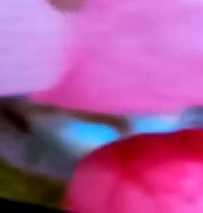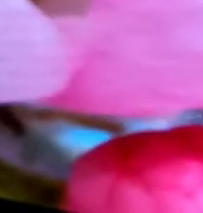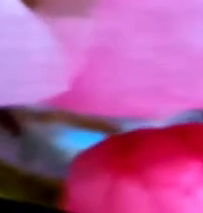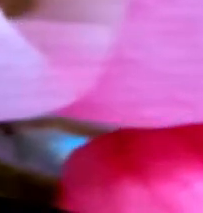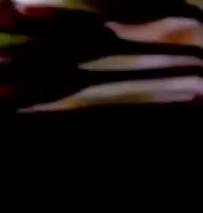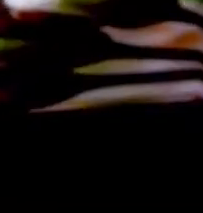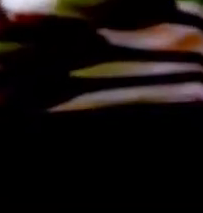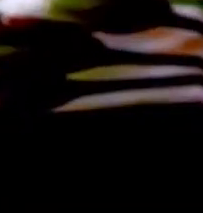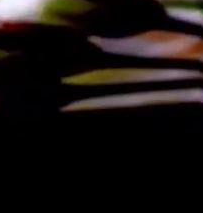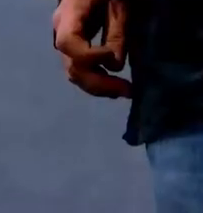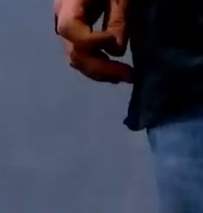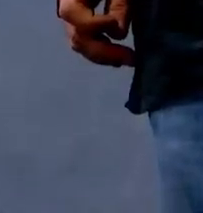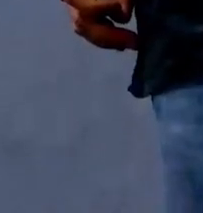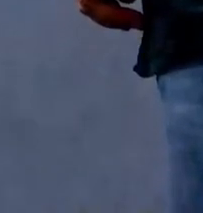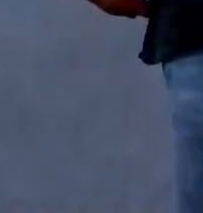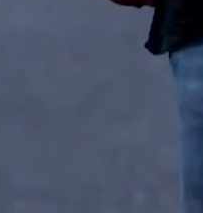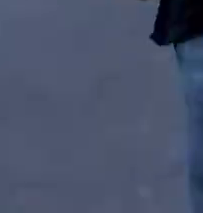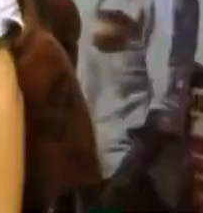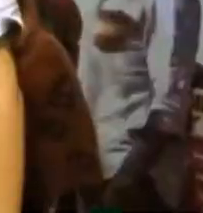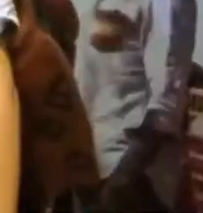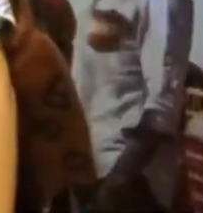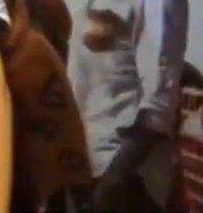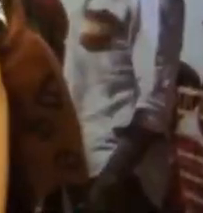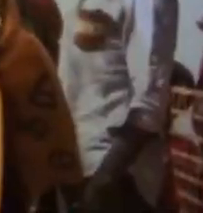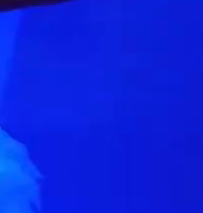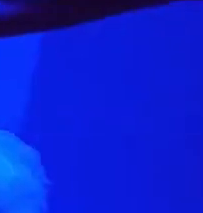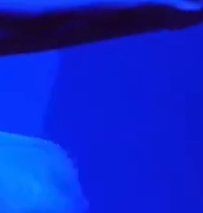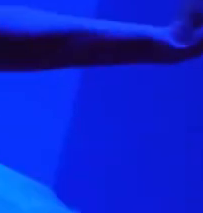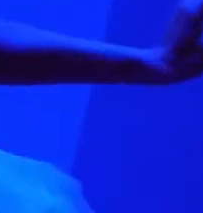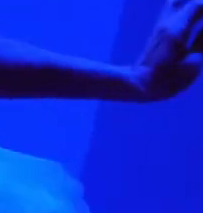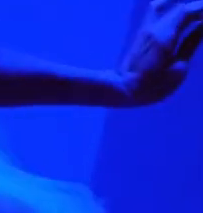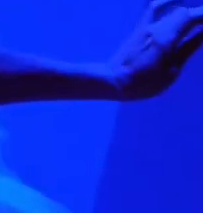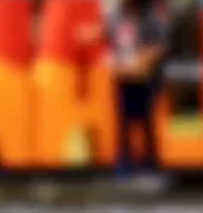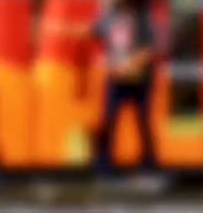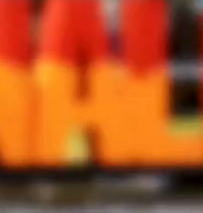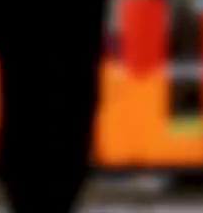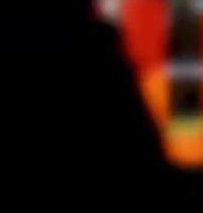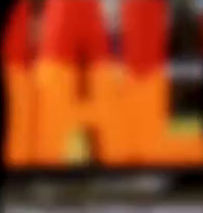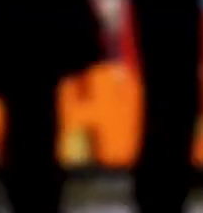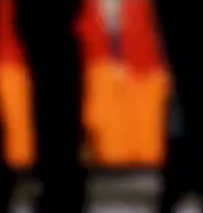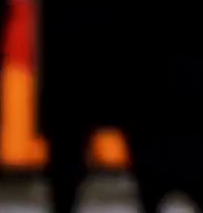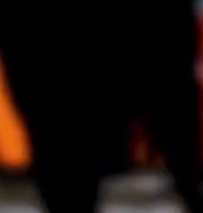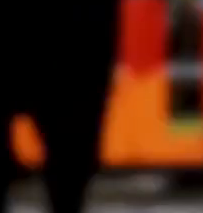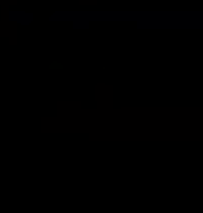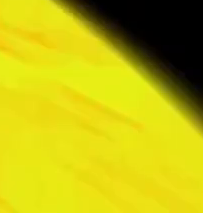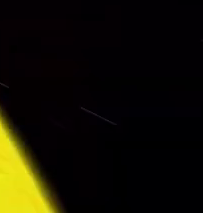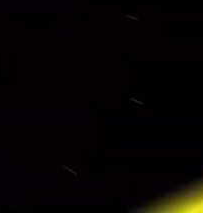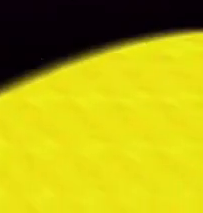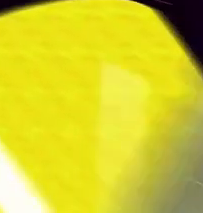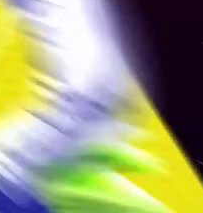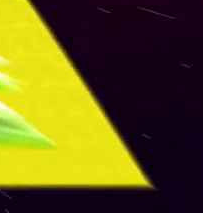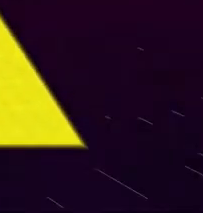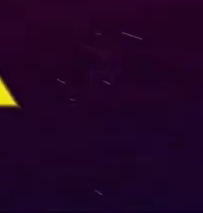a edição especial de 40 anos da Bienal viu irá pensar Suas Emoções